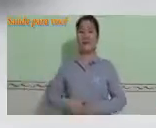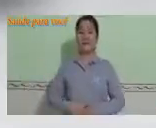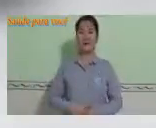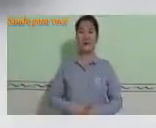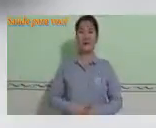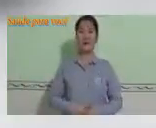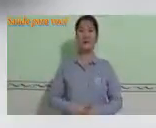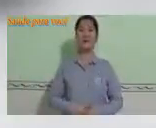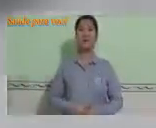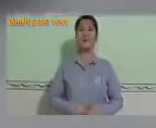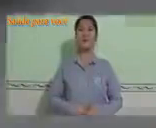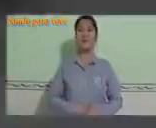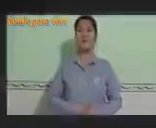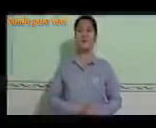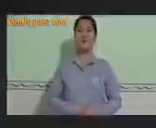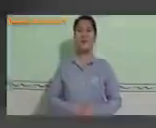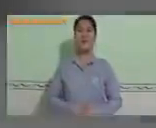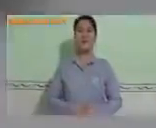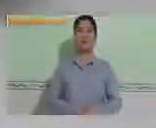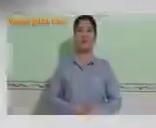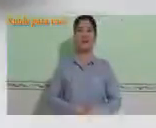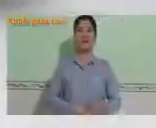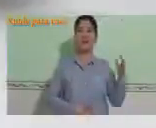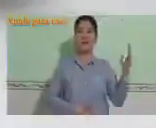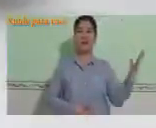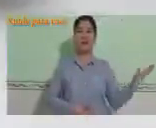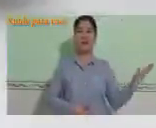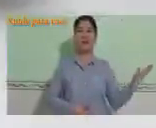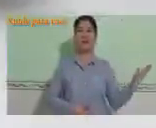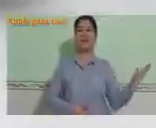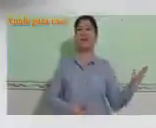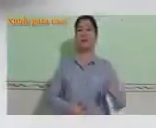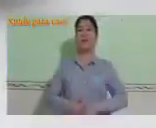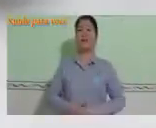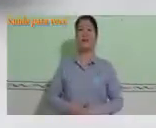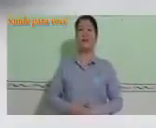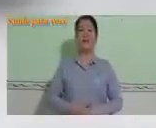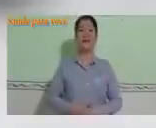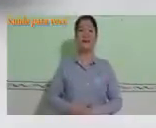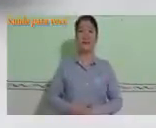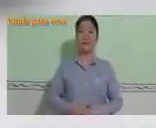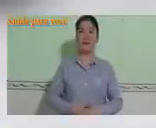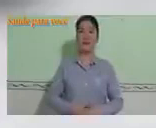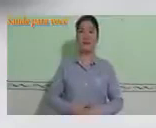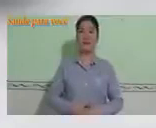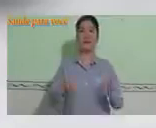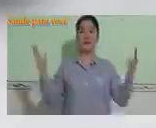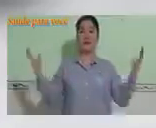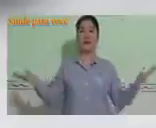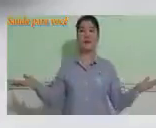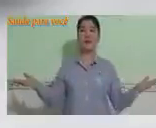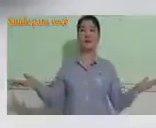Outra dica importante é desligar luzes fortes, vírgula, fechando a janela do quarto, vírgula, porém, vírgula, pode-se deixar uma luz